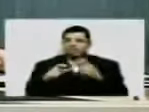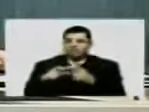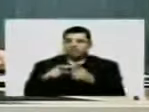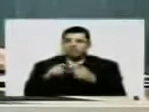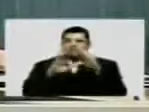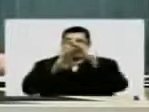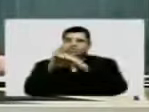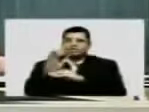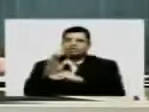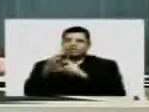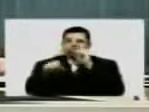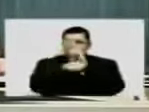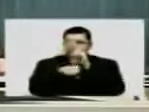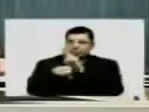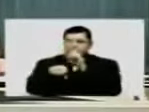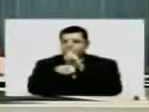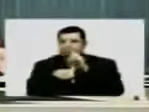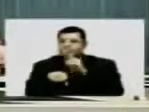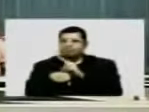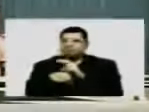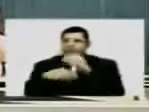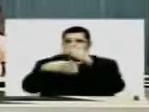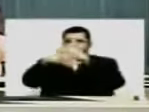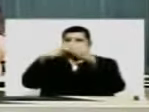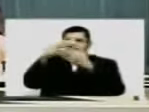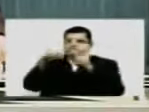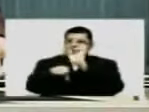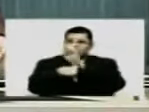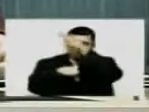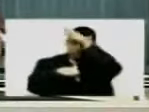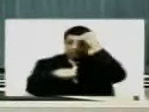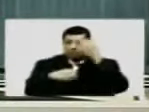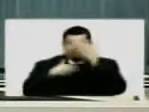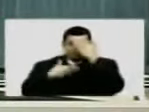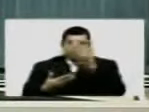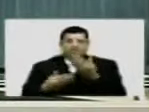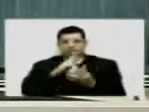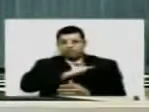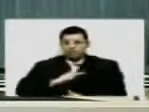arrecadador e o órgão fiscalizador da estrutura do estado no Amazonas. Muito obrigado, senhor presidente.